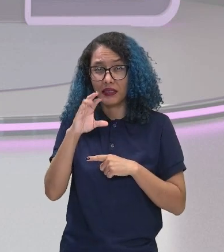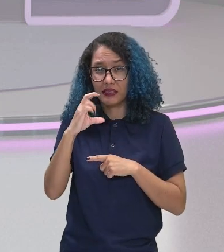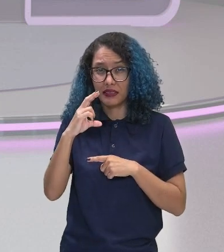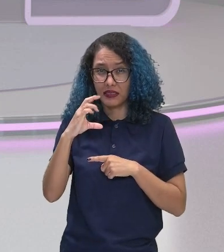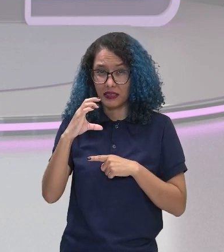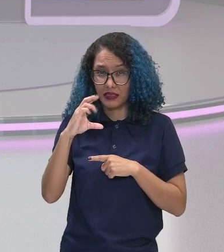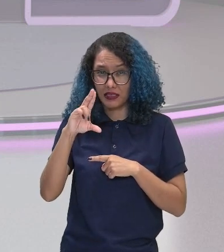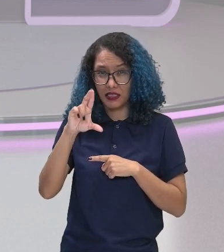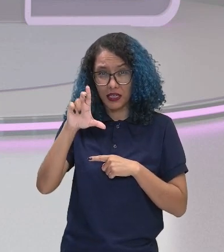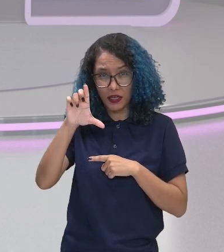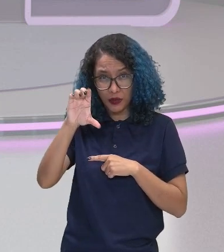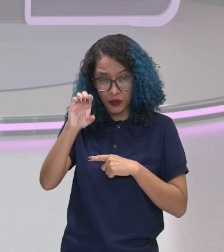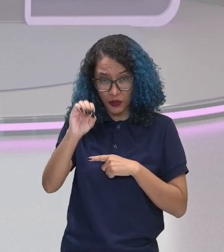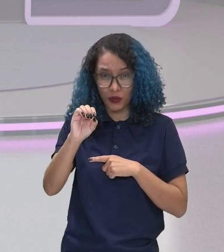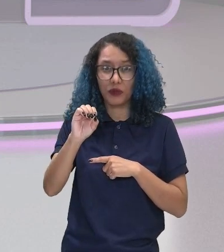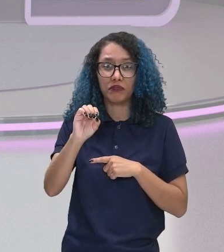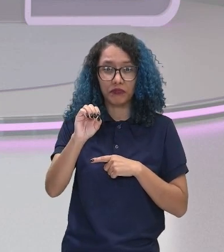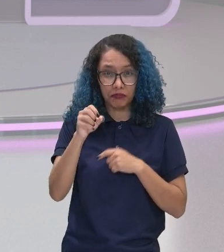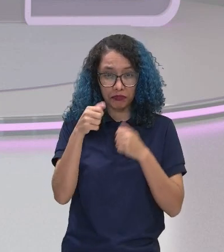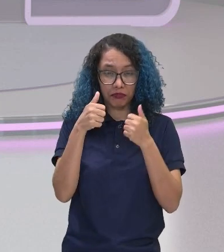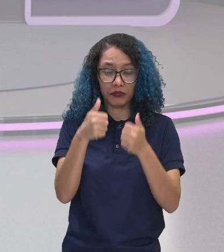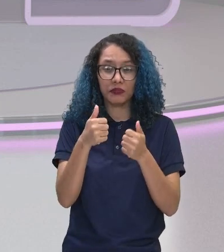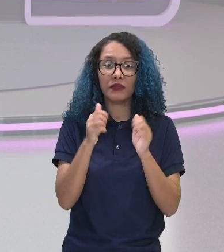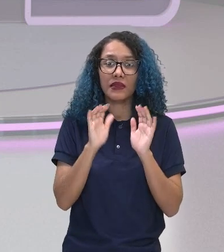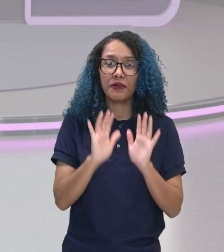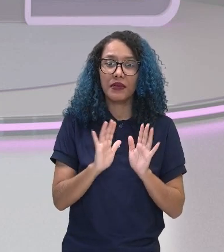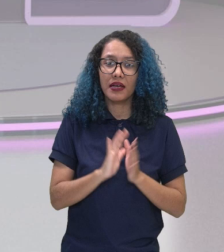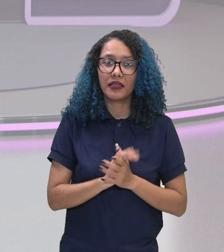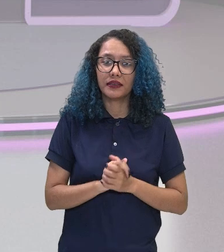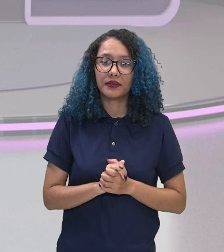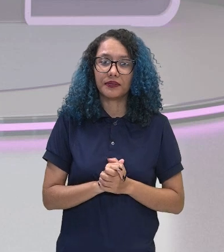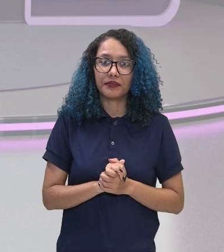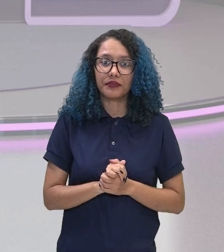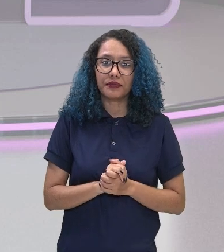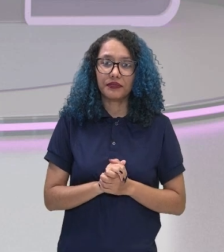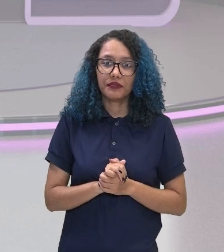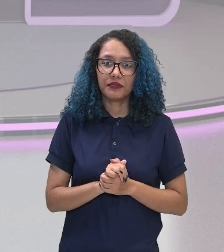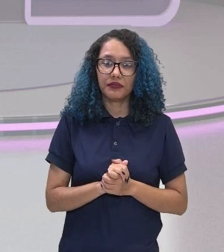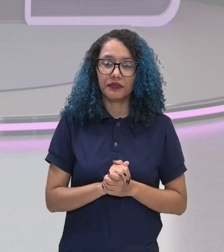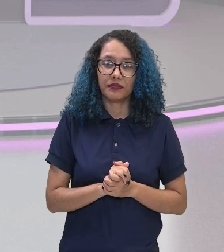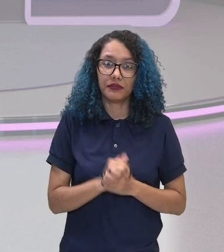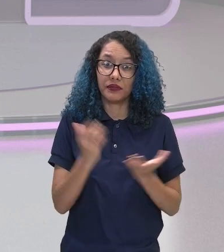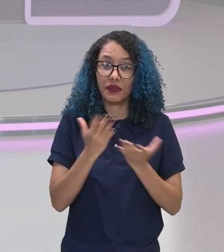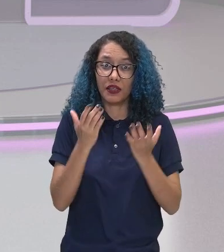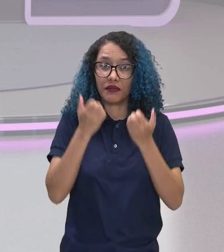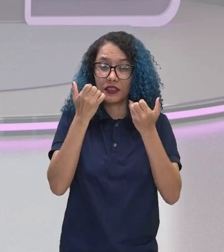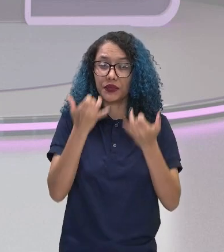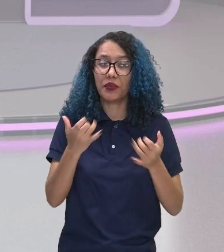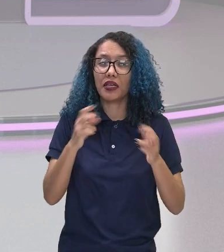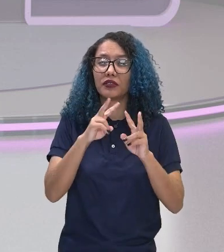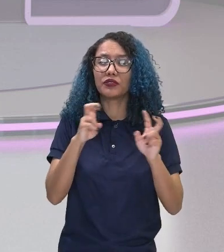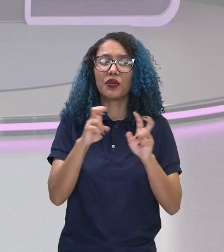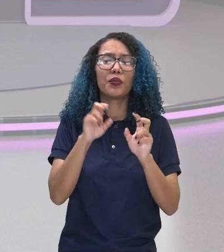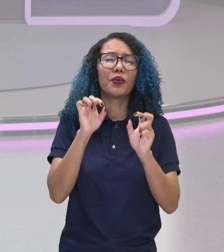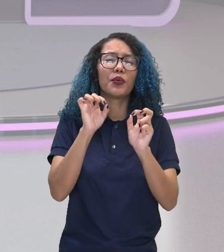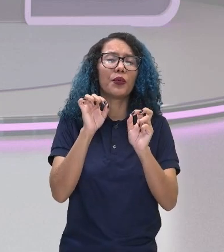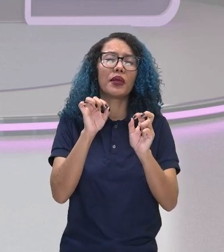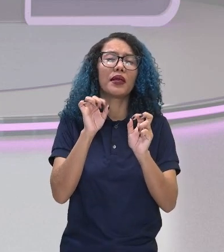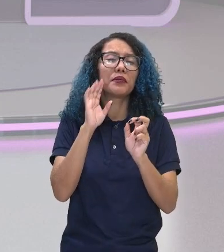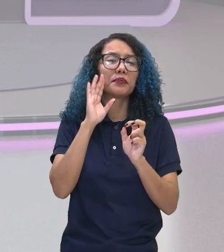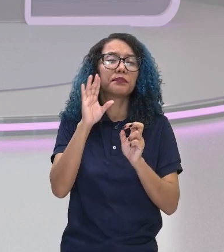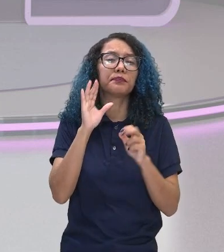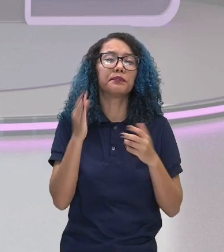como essa figura fechada. Mas nós vamos aqui na nossa aula abordar, na verdade, o que nós chamamos